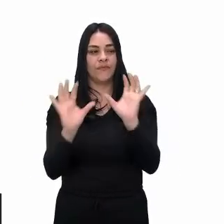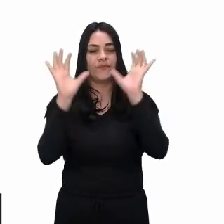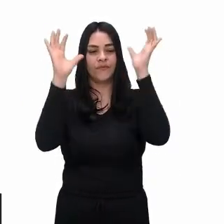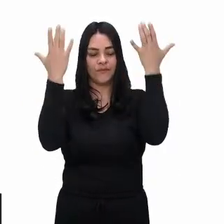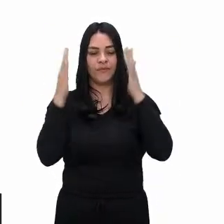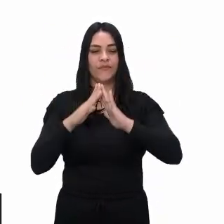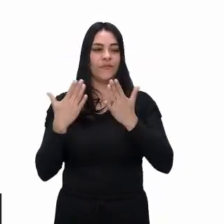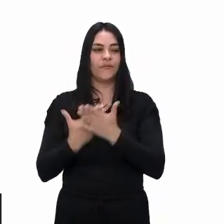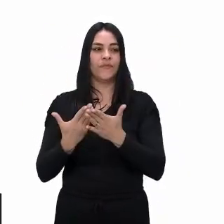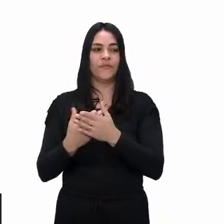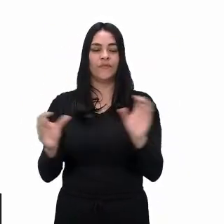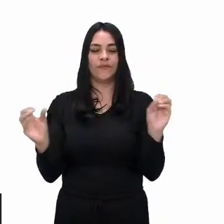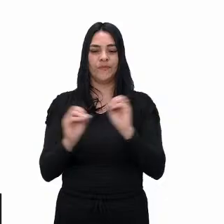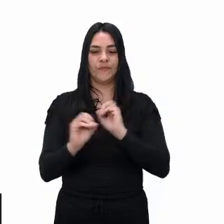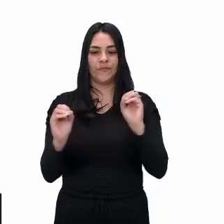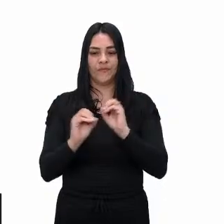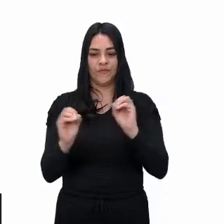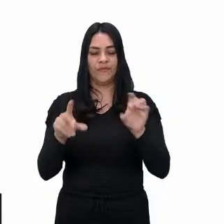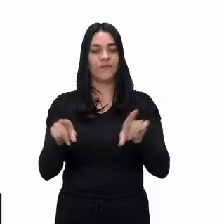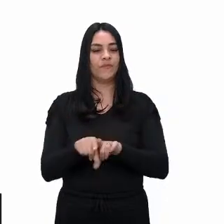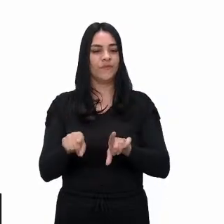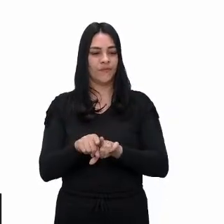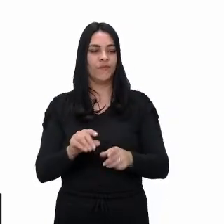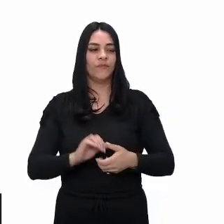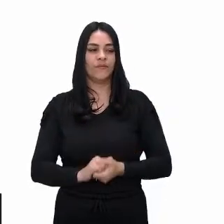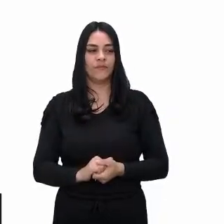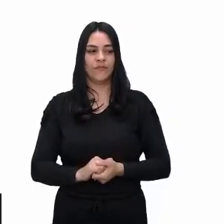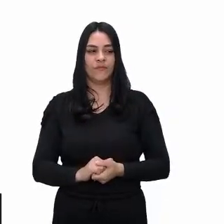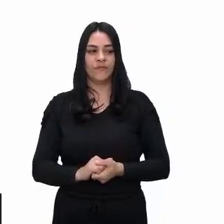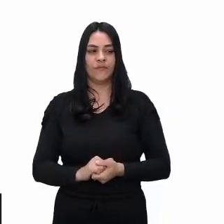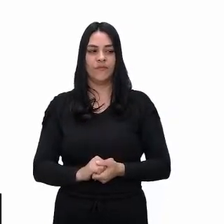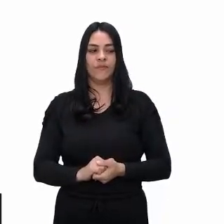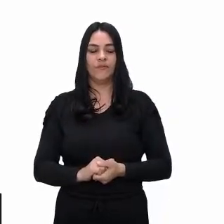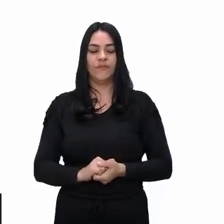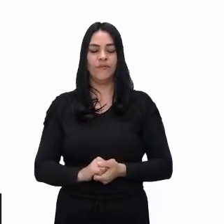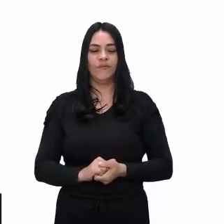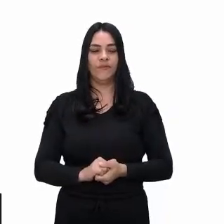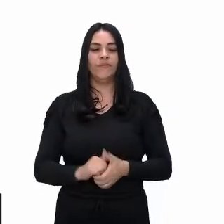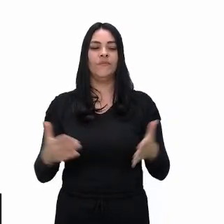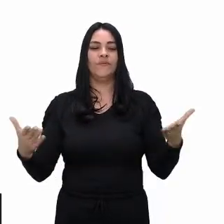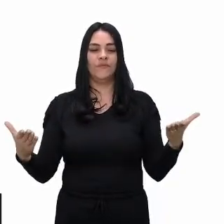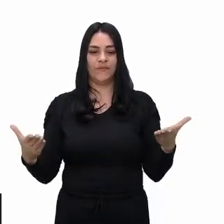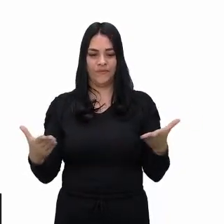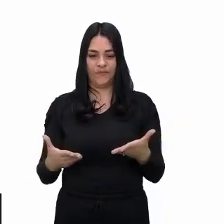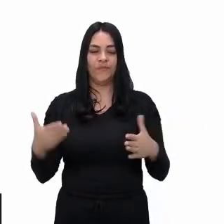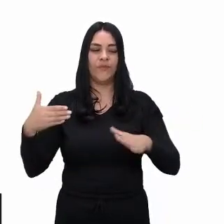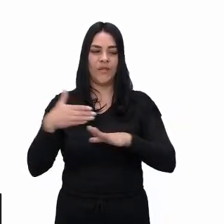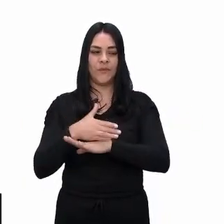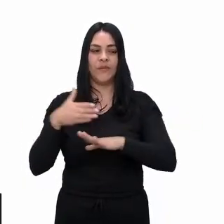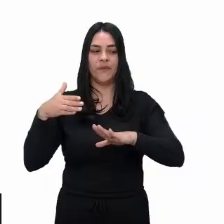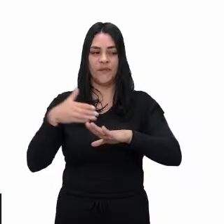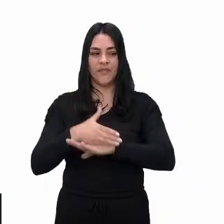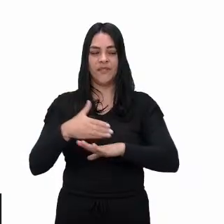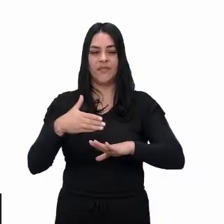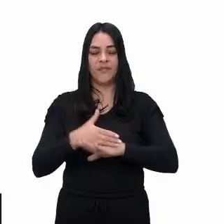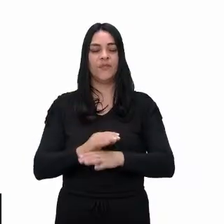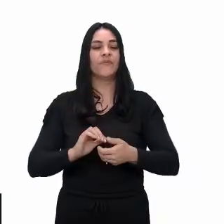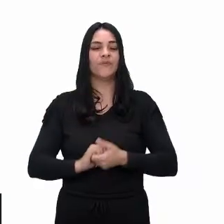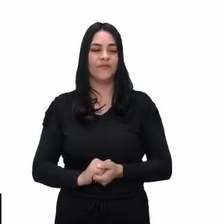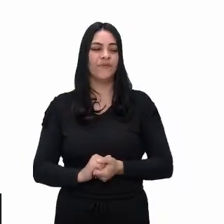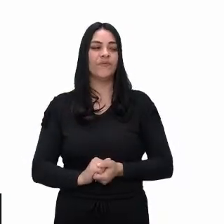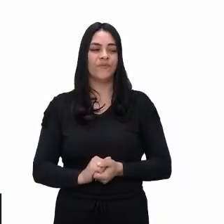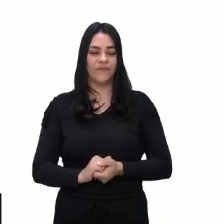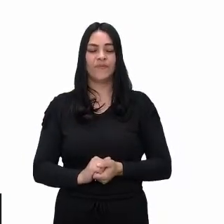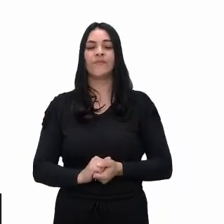Zero, com um conceito totalmente lixo zero. Né? Hoje nós estamos participando ativamente de